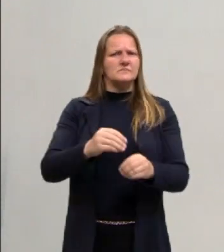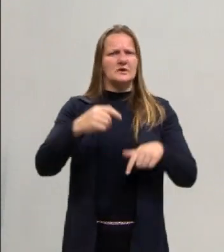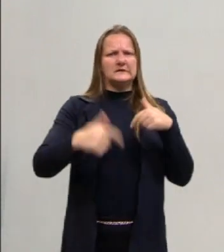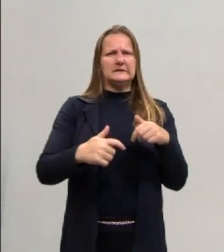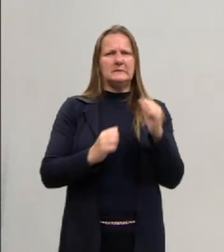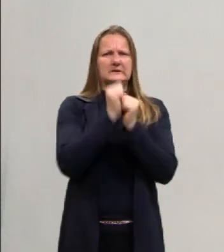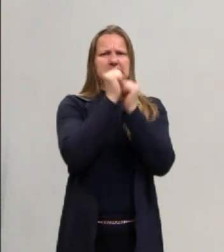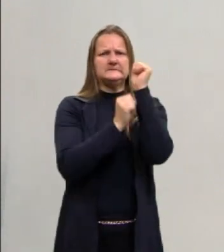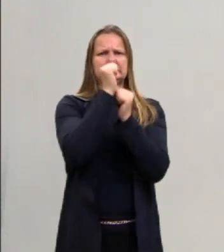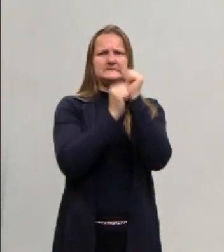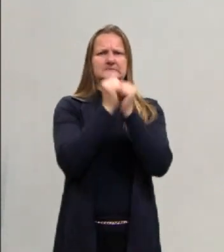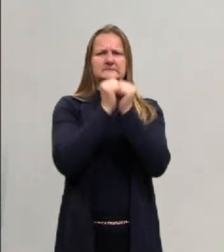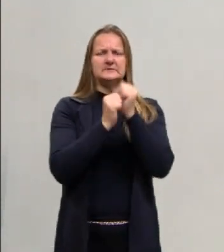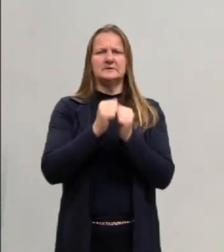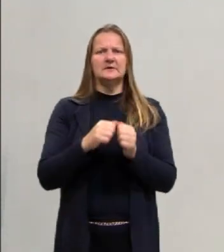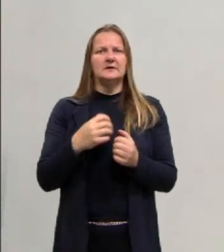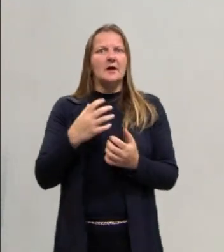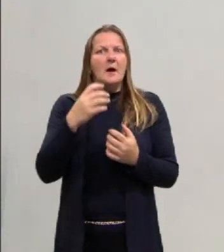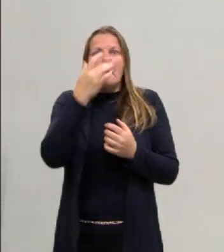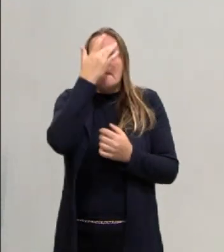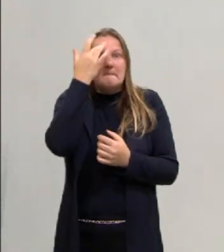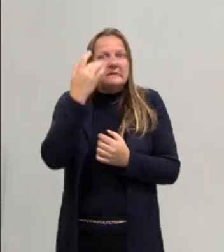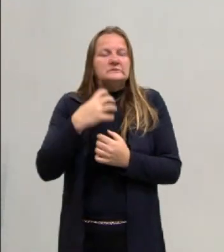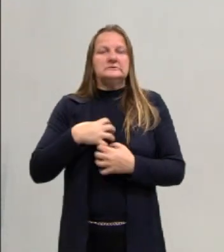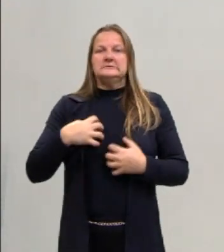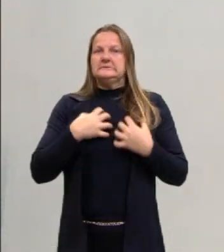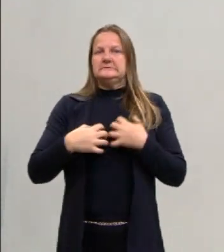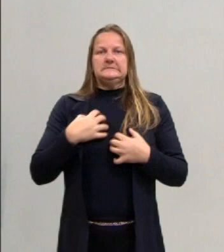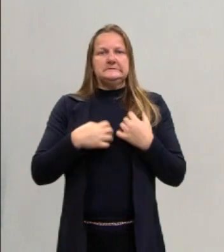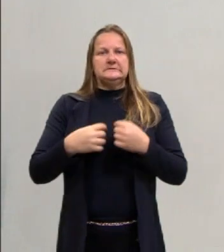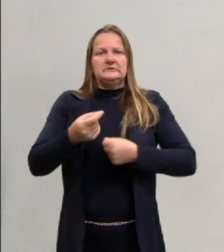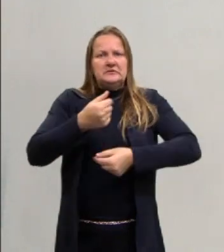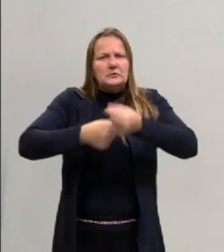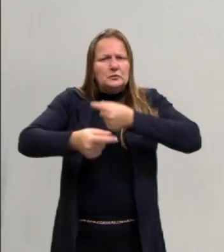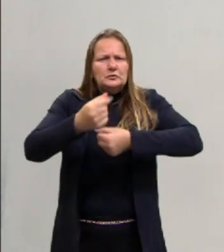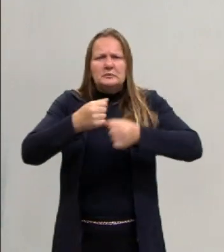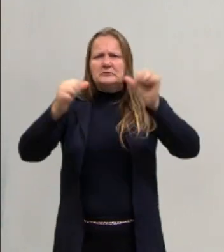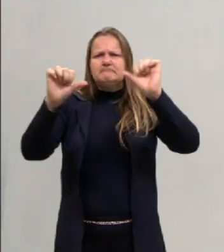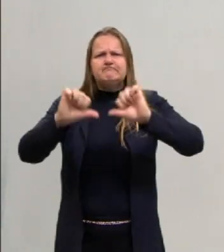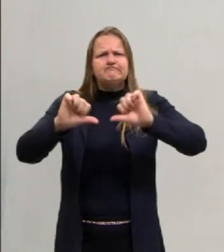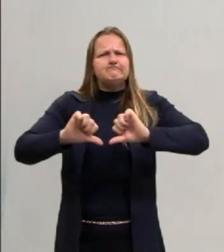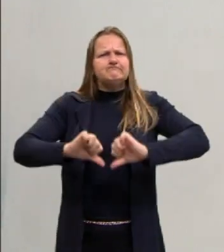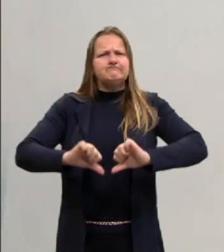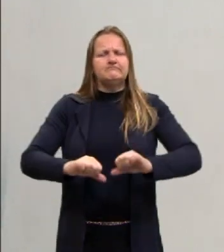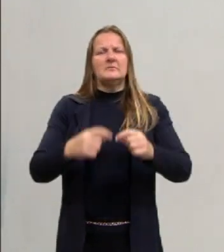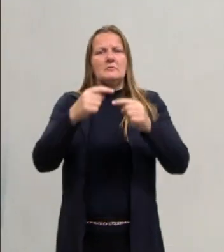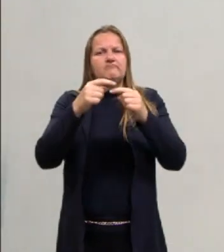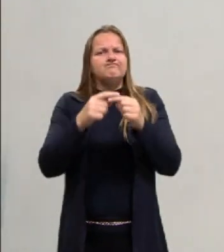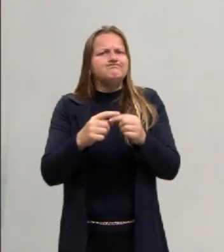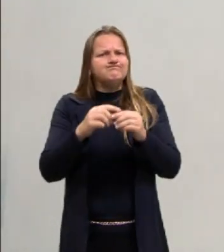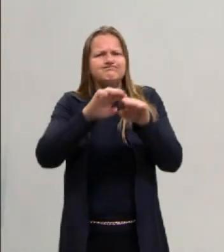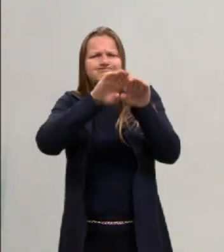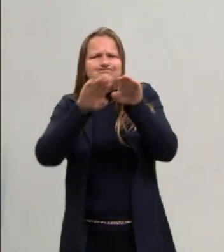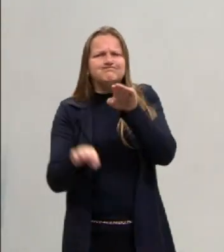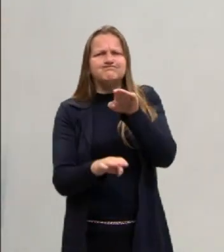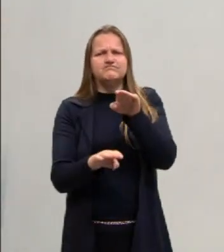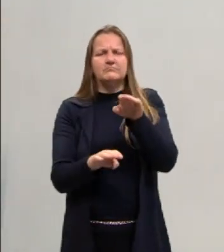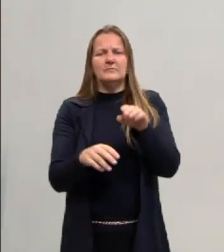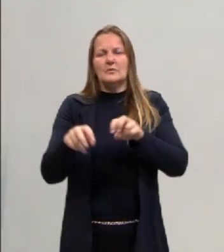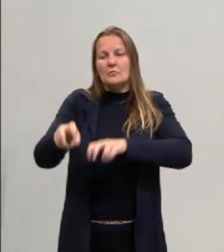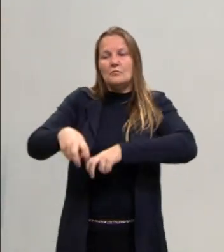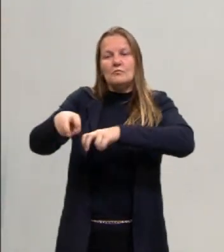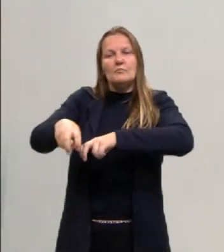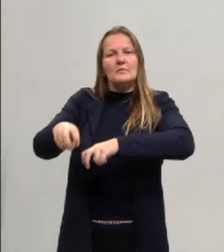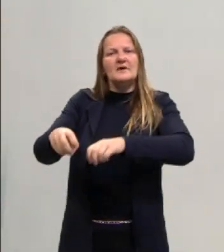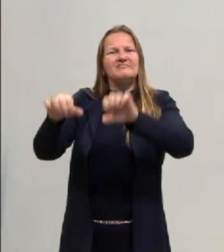na indústria e isso vai gerar vai desregular a economia vai fazer com que se tem uma queda muito grande na produção agrícola